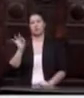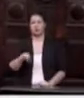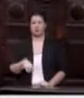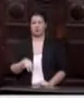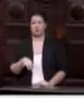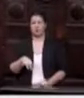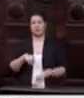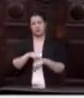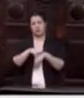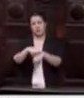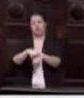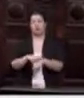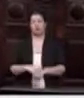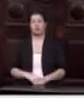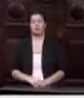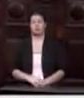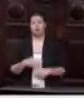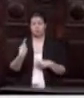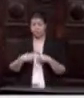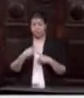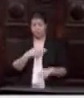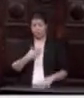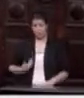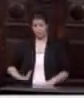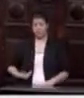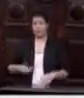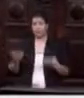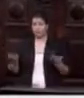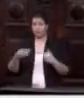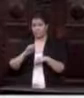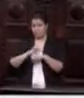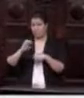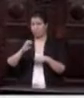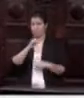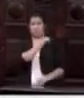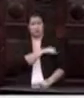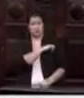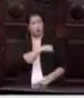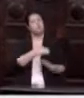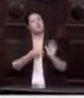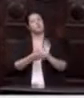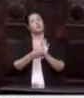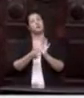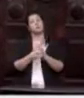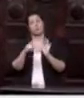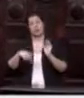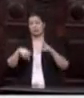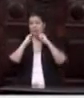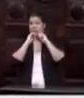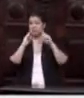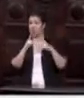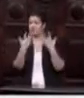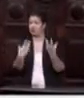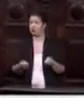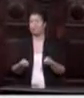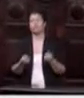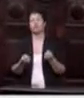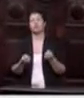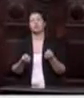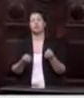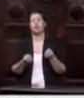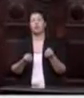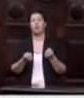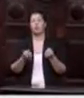com transporte, porque o governo do Estado do Rio de Janeiro propôs, e essa Casa aprovou, uma alteração no